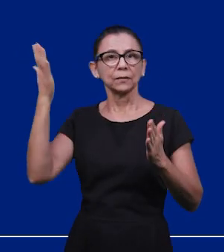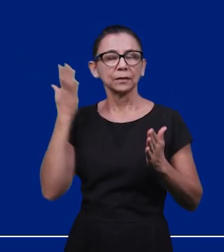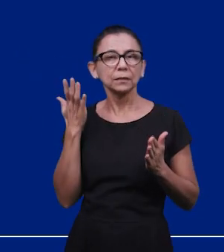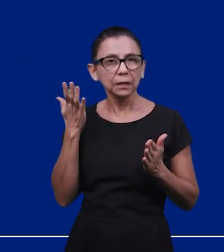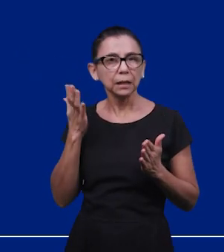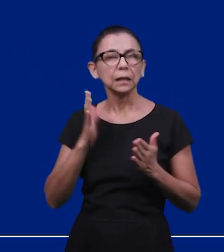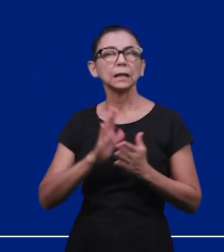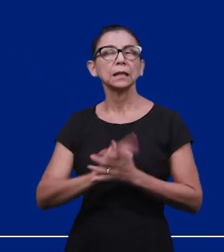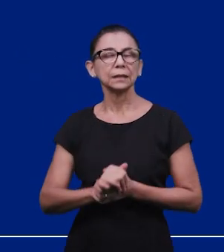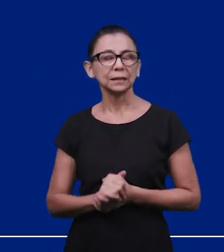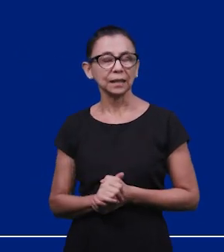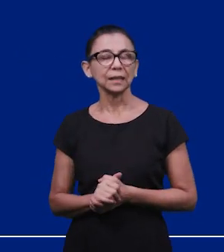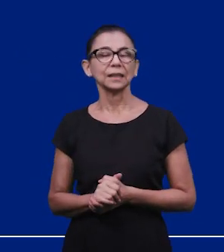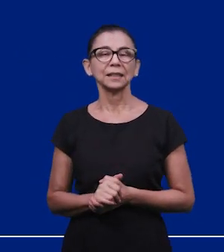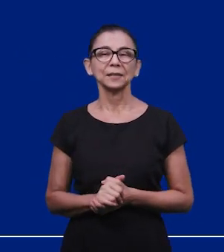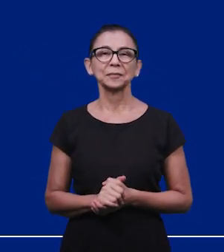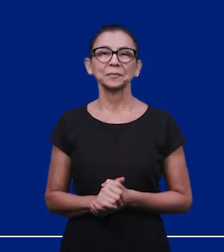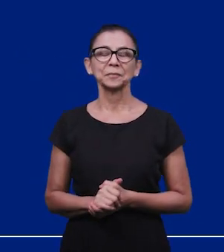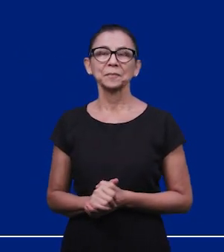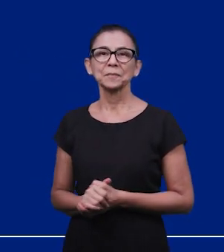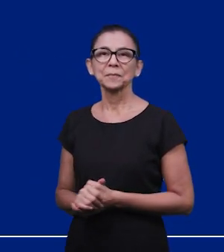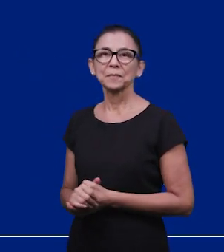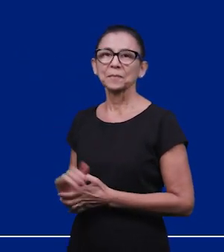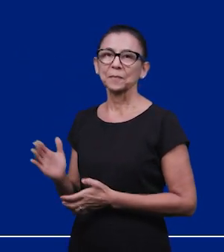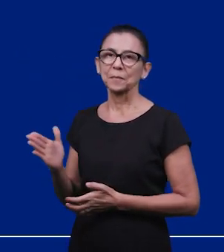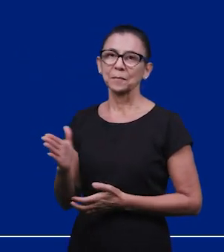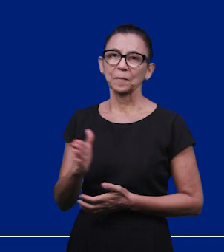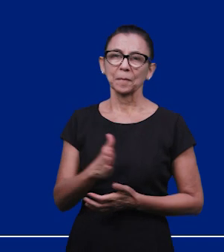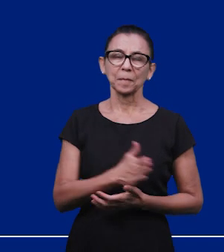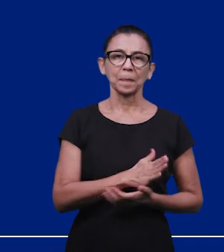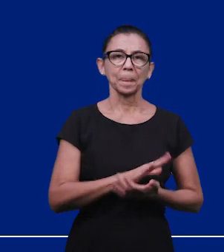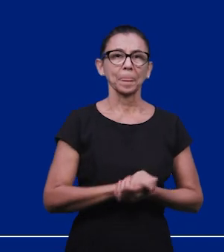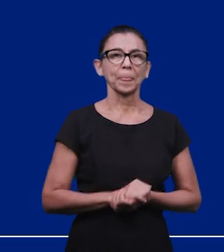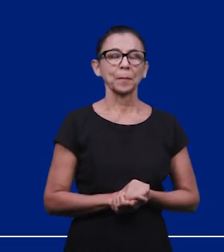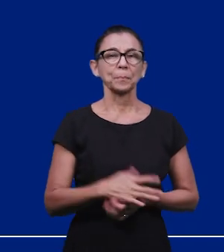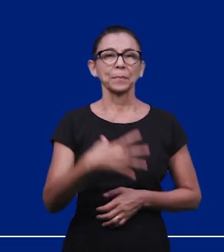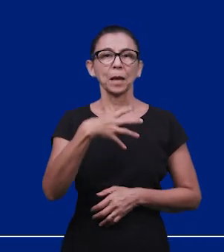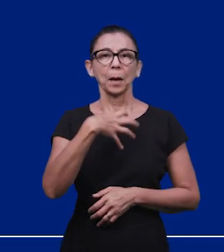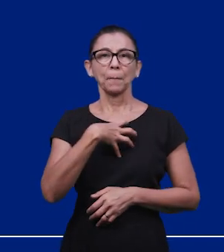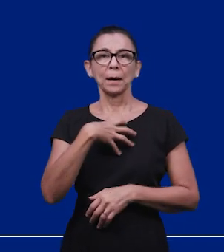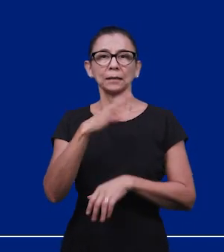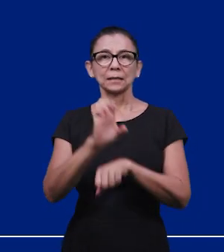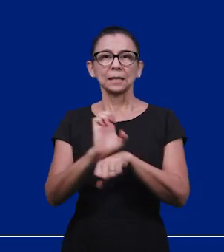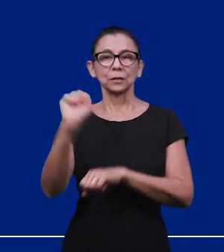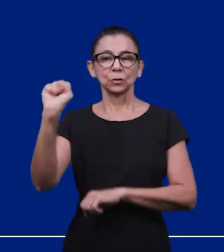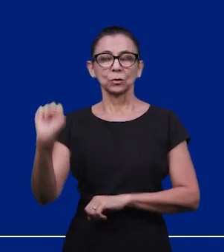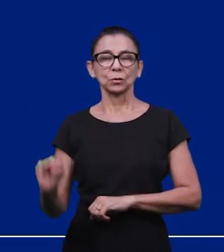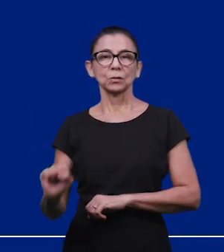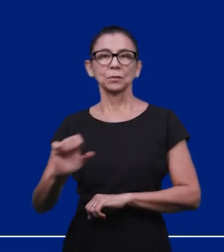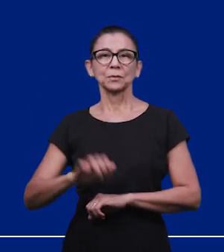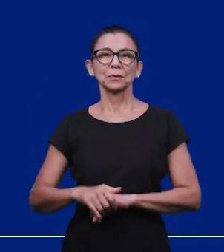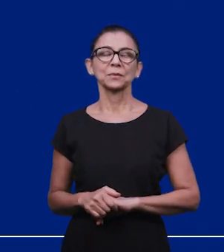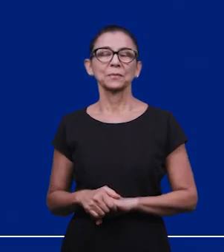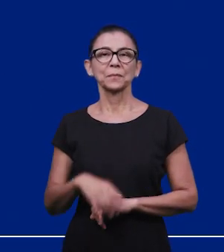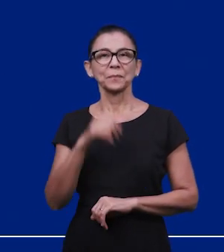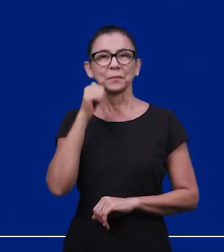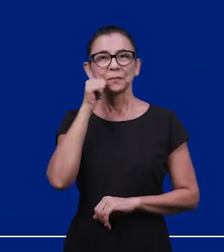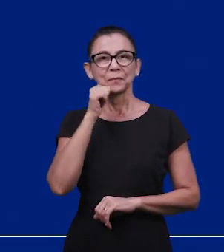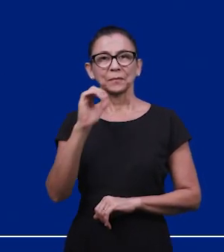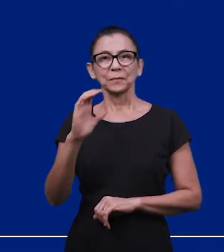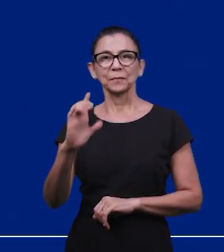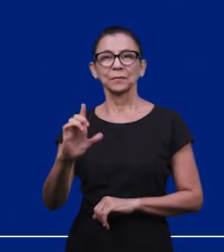ele diz o seguinte: o programa Anunciando o Evangelho Eterno é uma bênção para a minha vida e para a minha família. Tenho